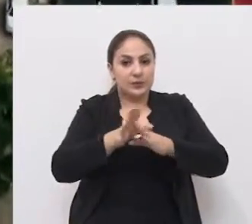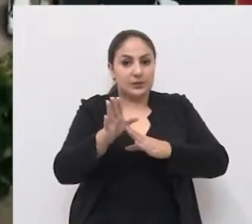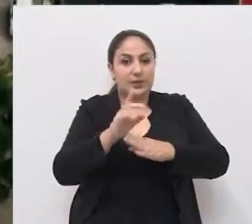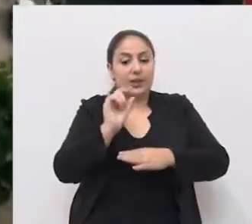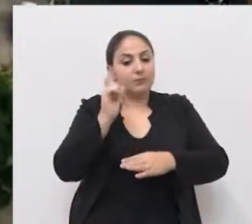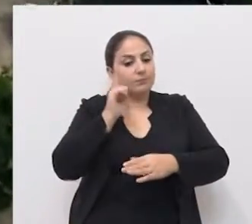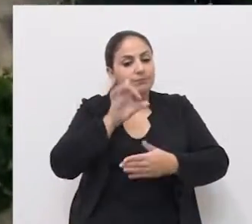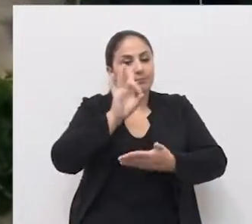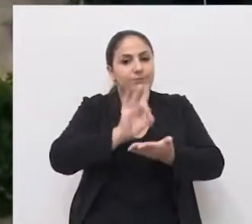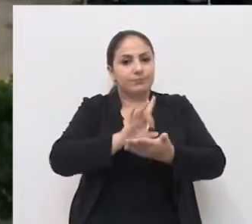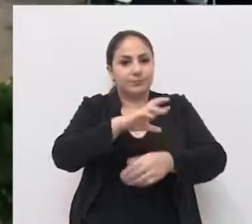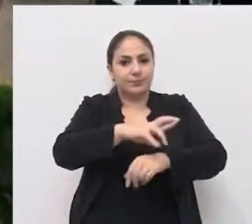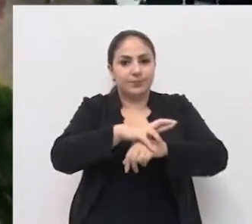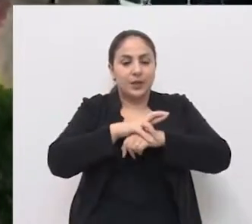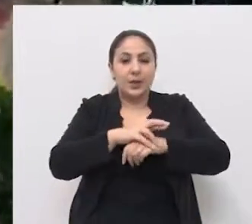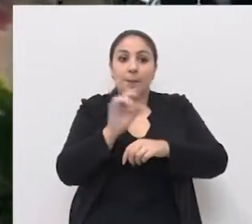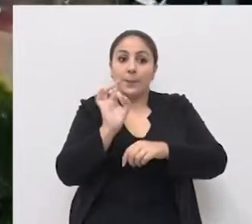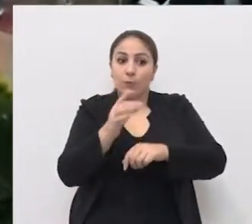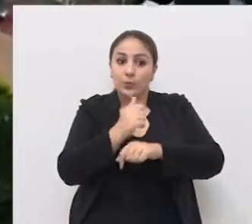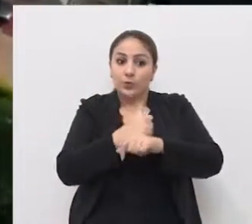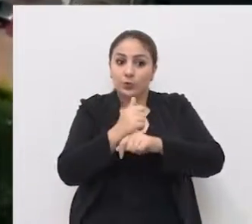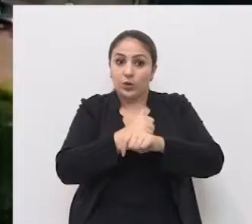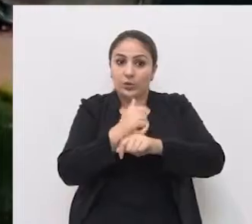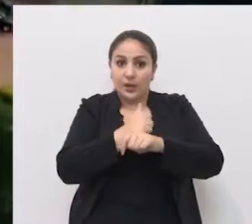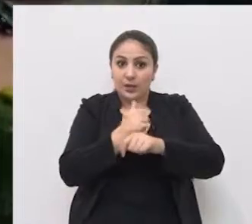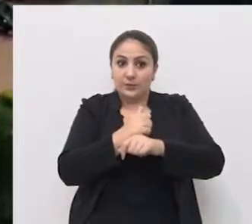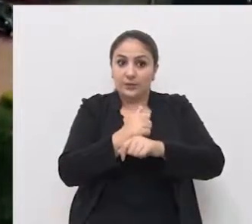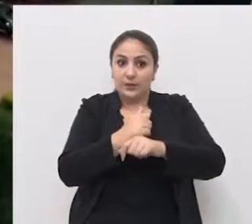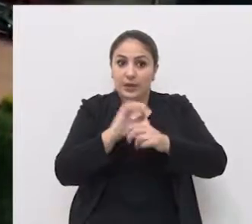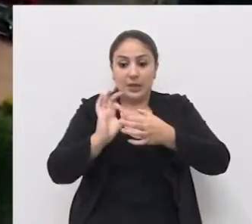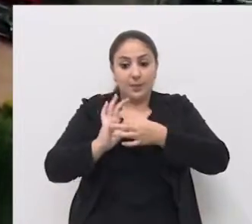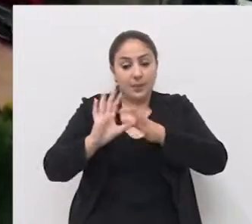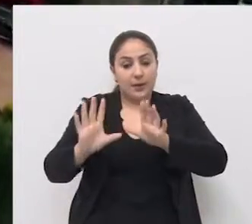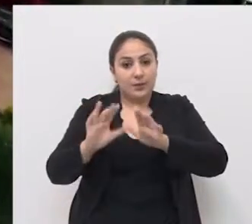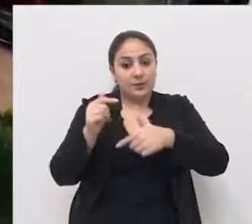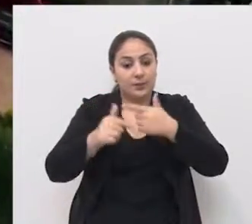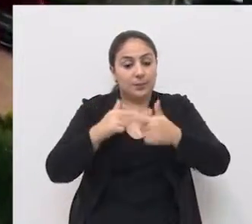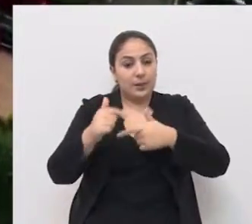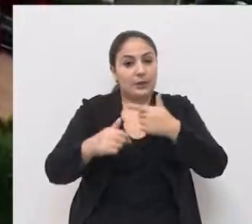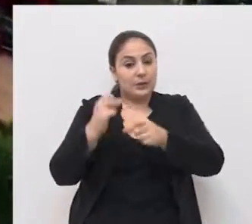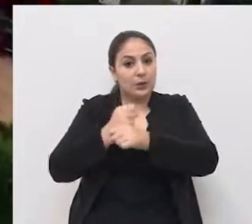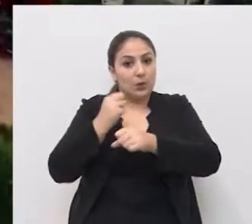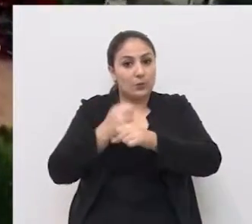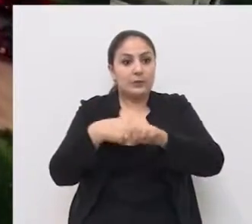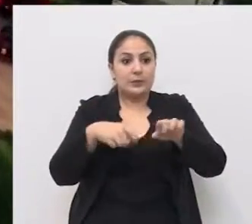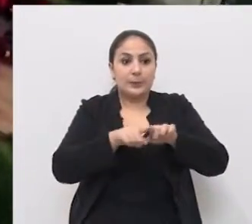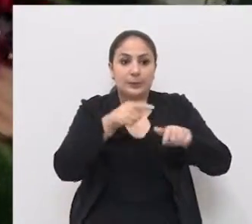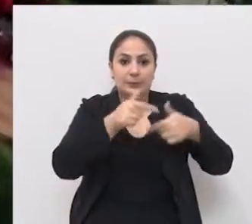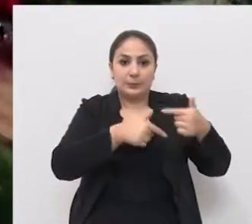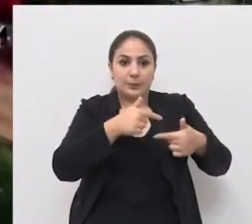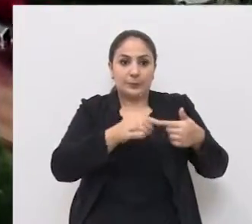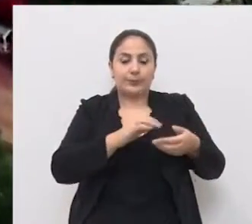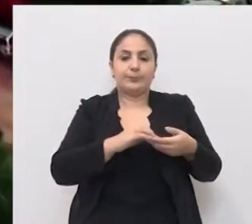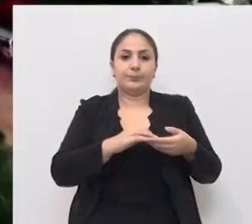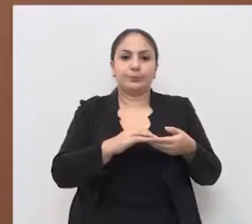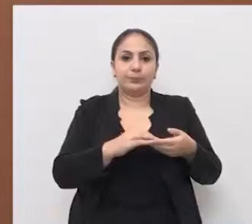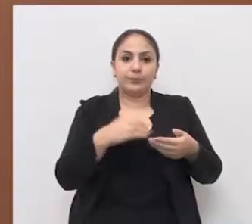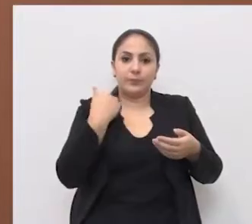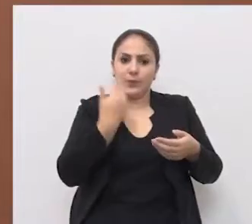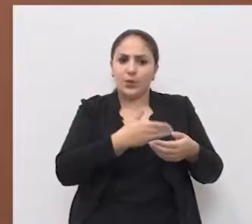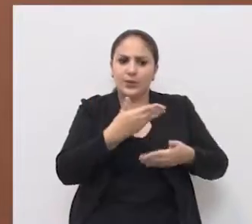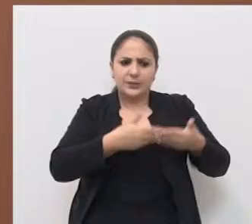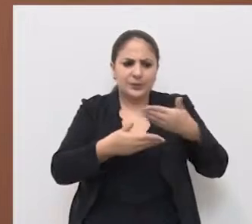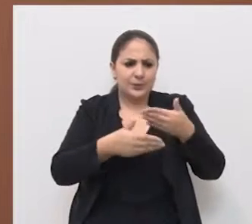do Conselho é garantir que apenas profissionais habilitados atuem em obras e serviços. Nós